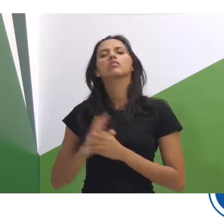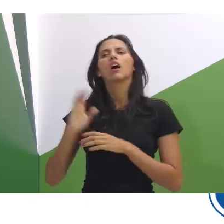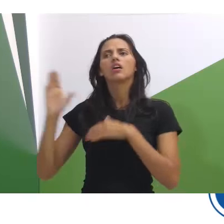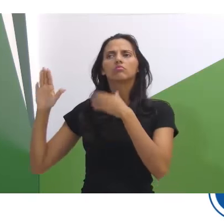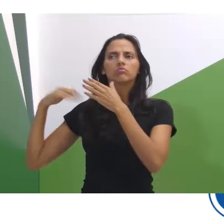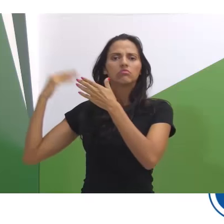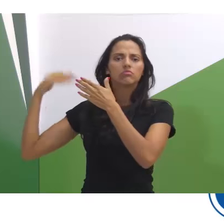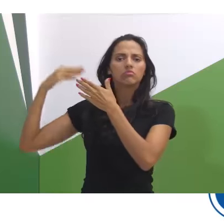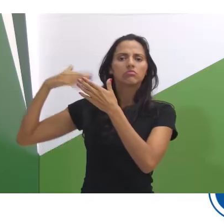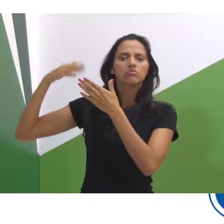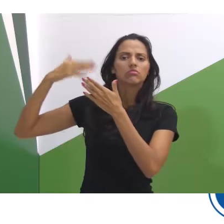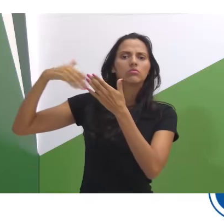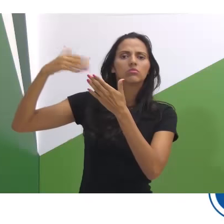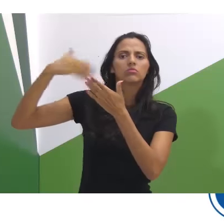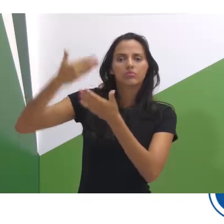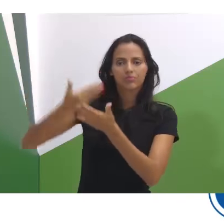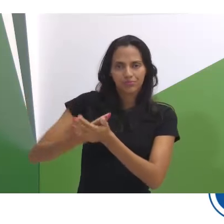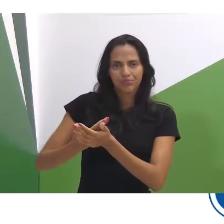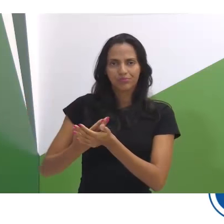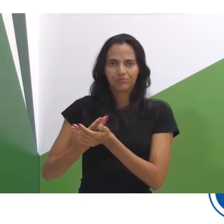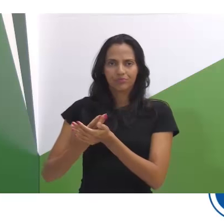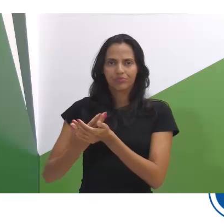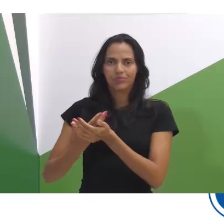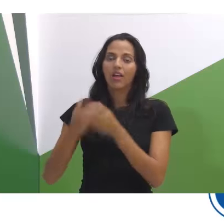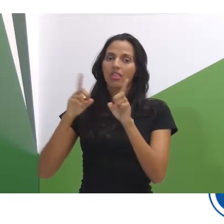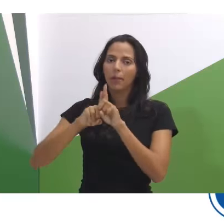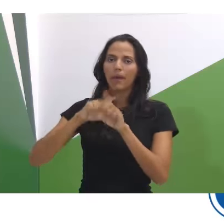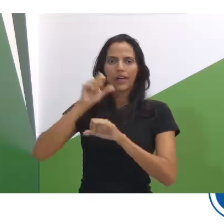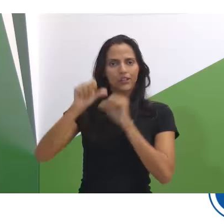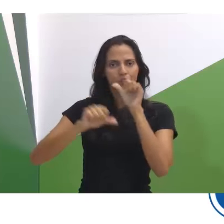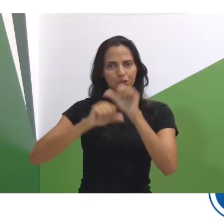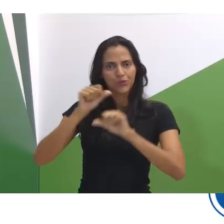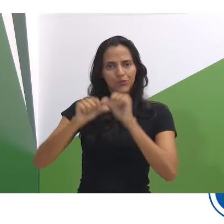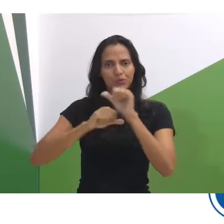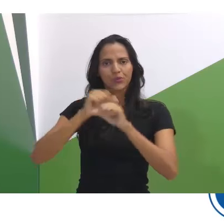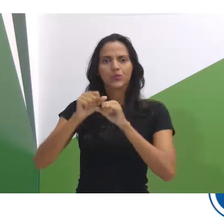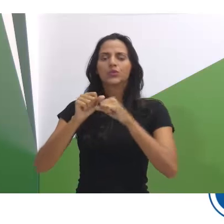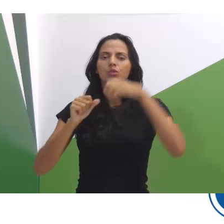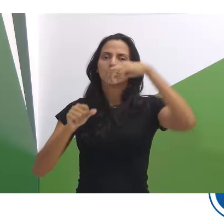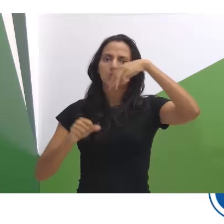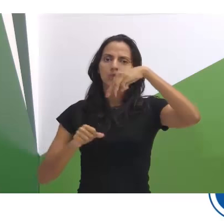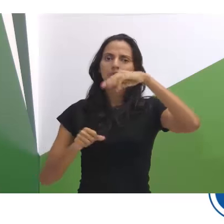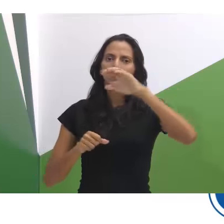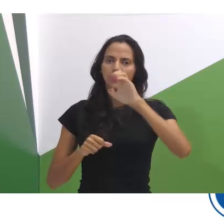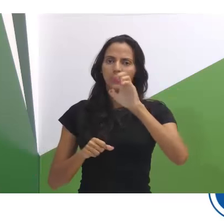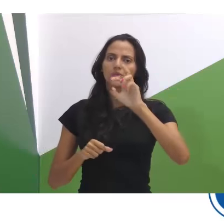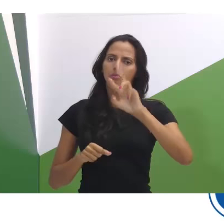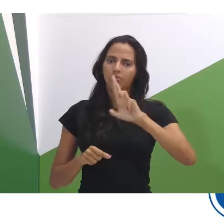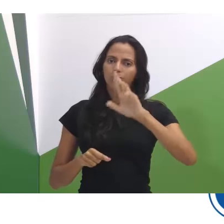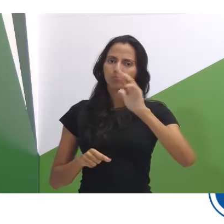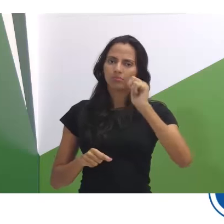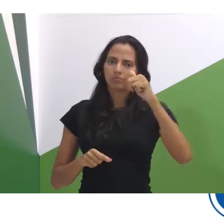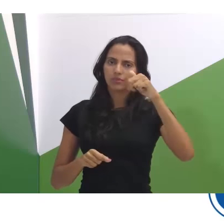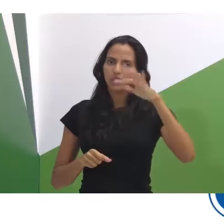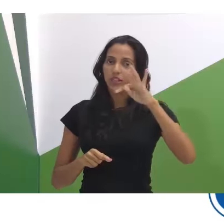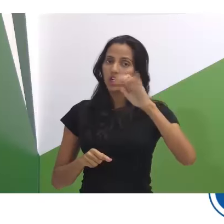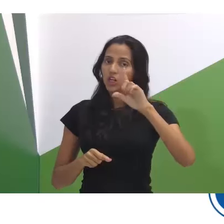Até a implantação Do mercantilismo Que vai incorporar Na escravidão africana